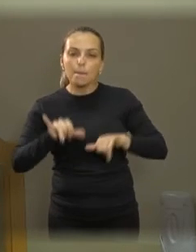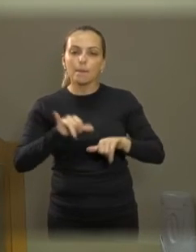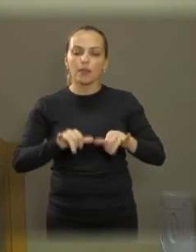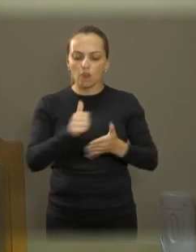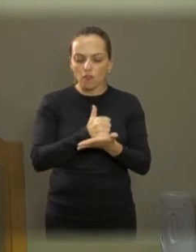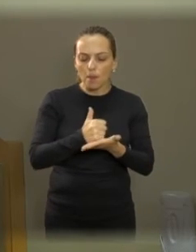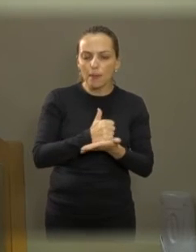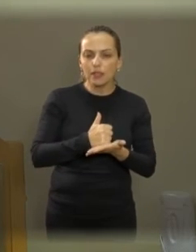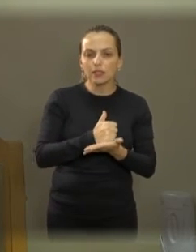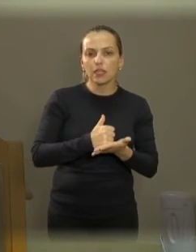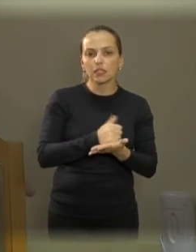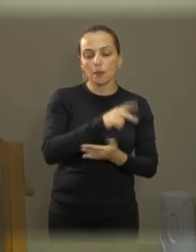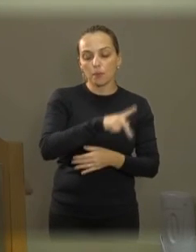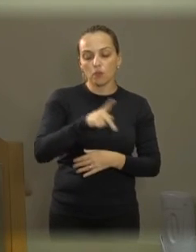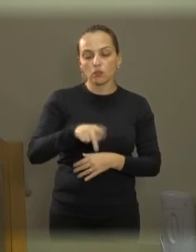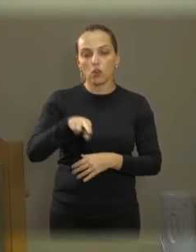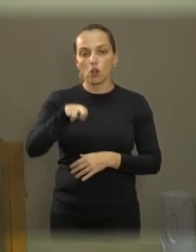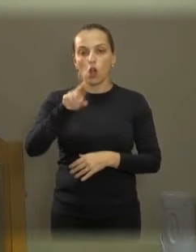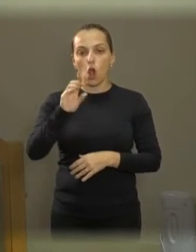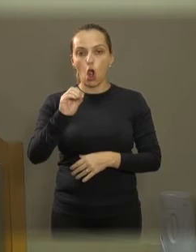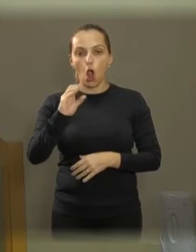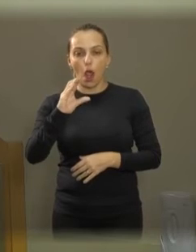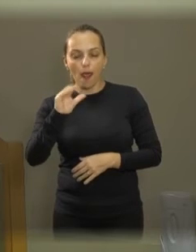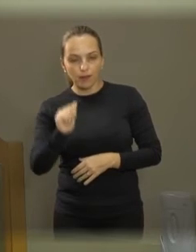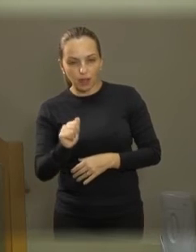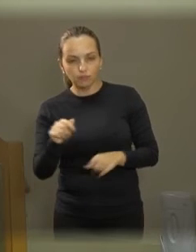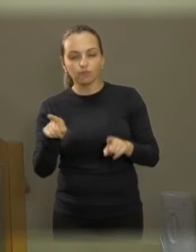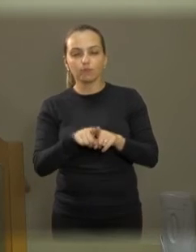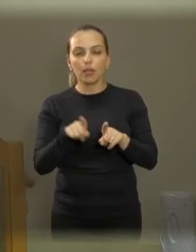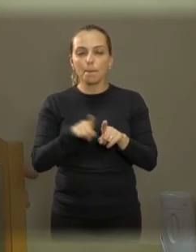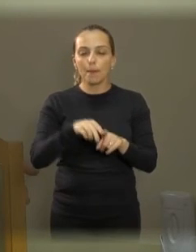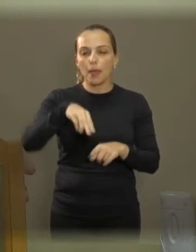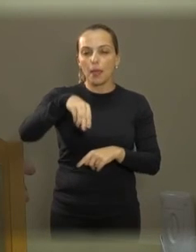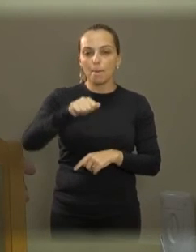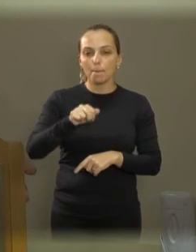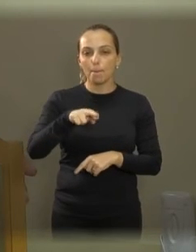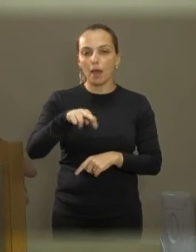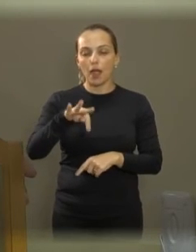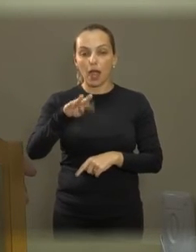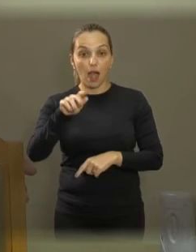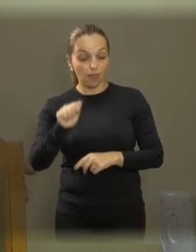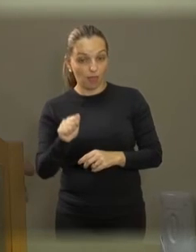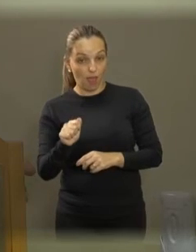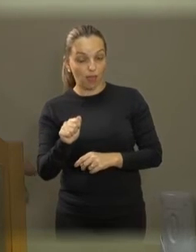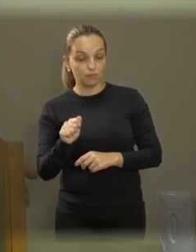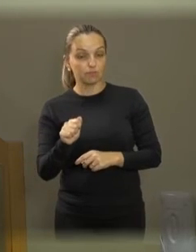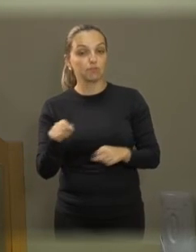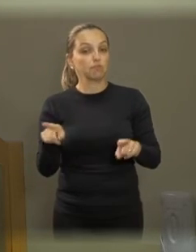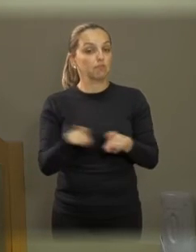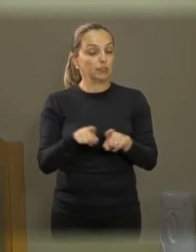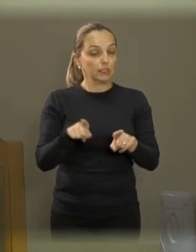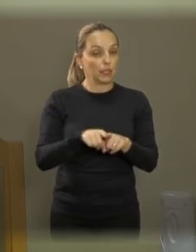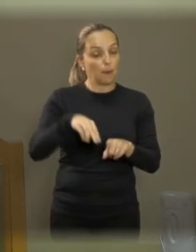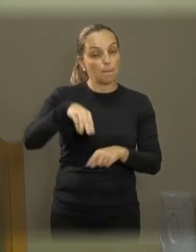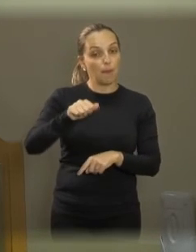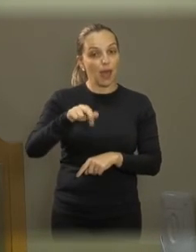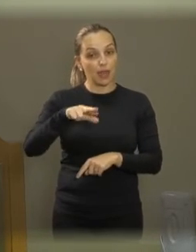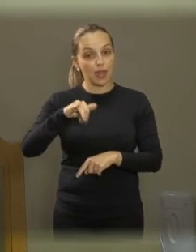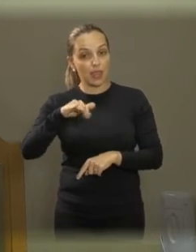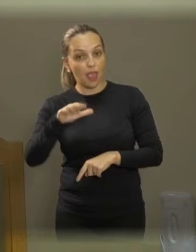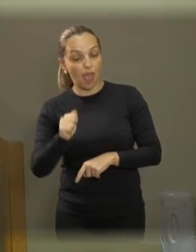Roca, a professora Marta. Eu tive aula com a Maria Leonides de